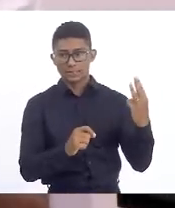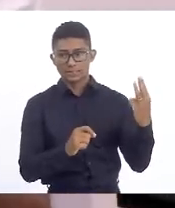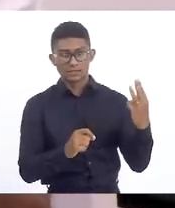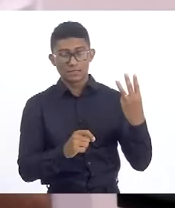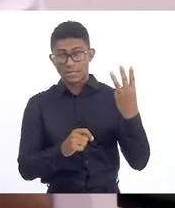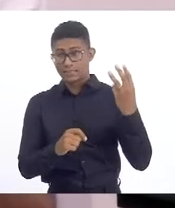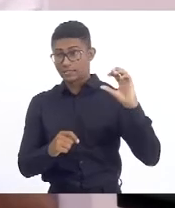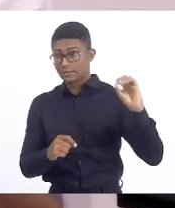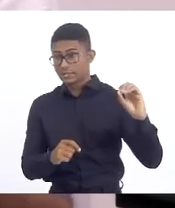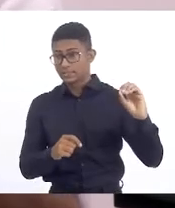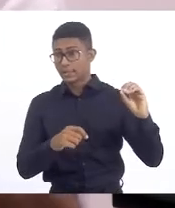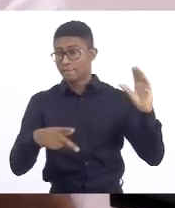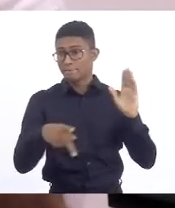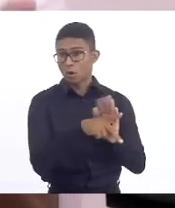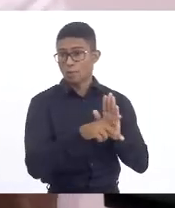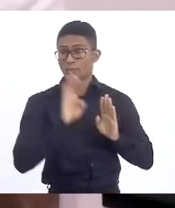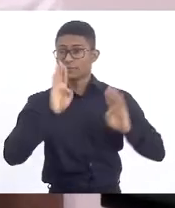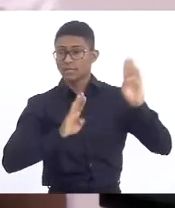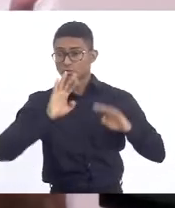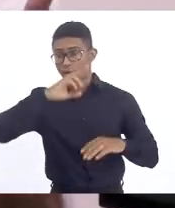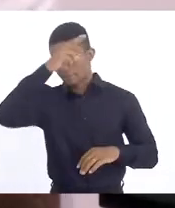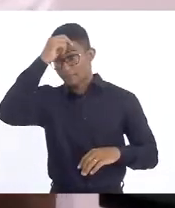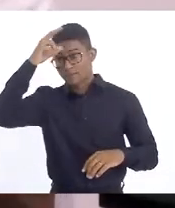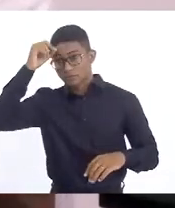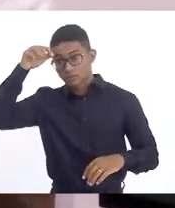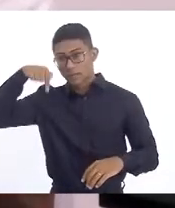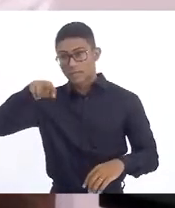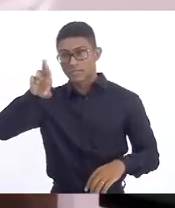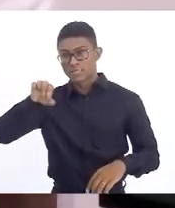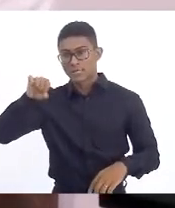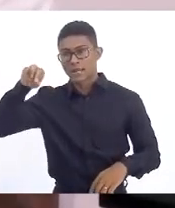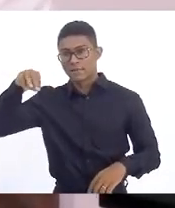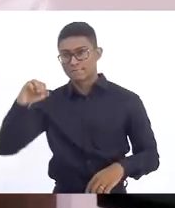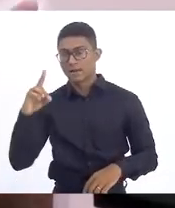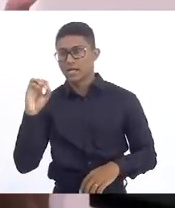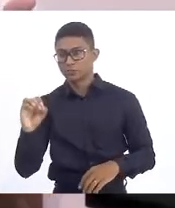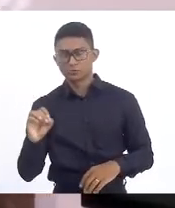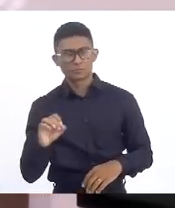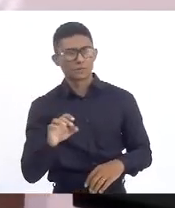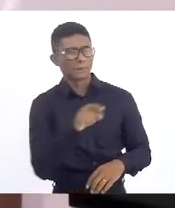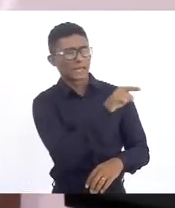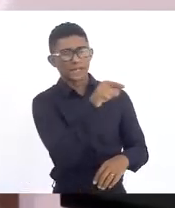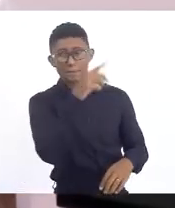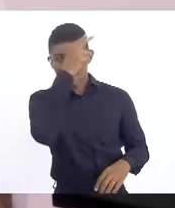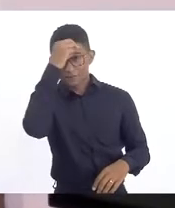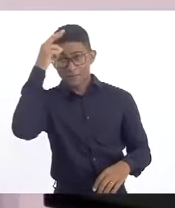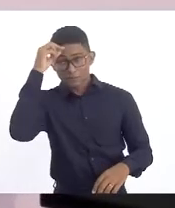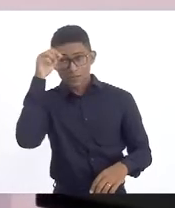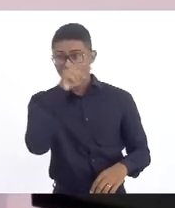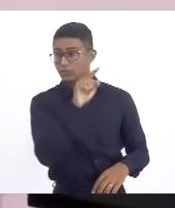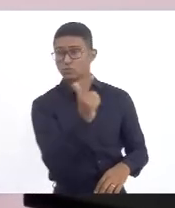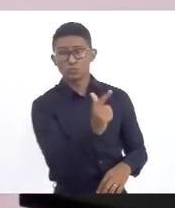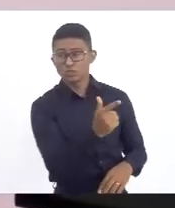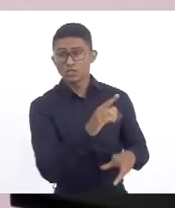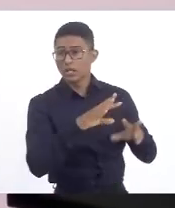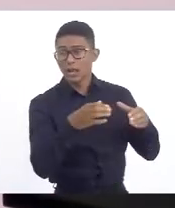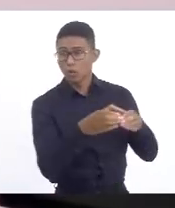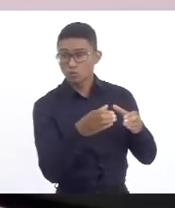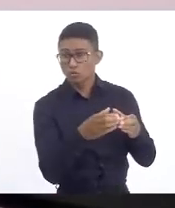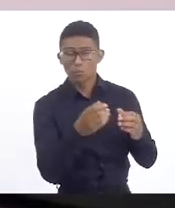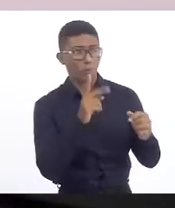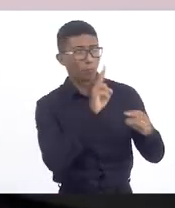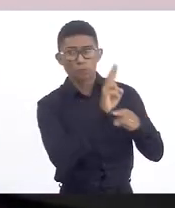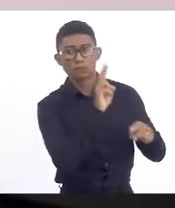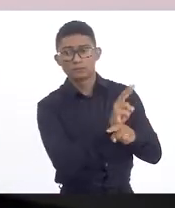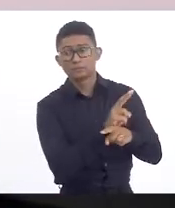Queimados. E que a Prefeitura de Queimados não tinha uma equipe adequada para fazer o monitoramento. E com isso